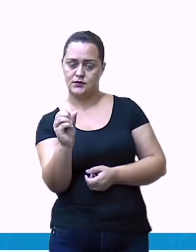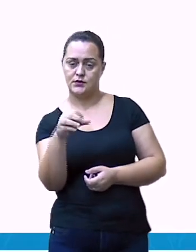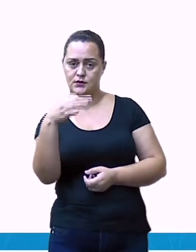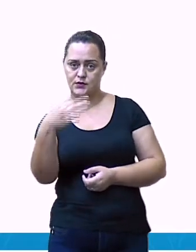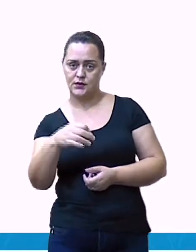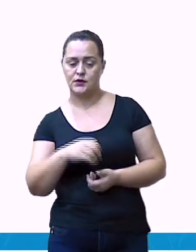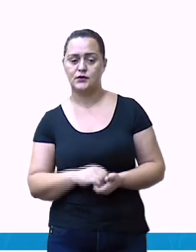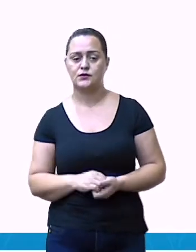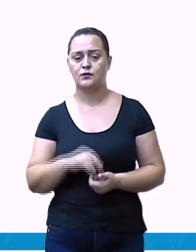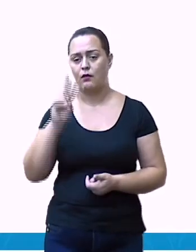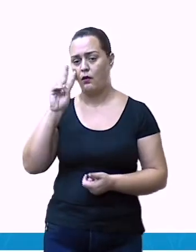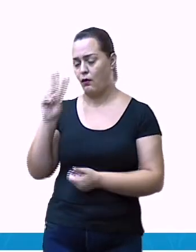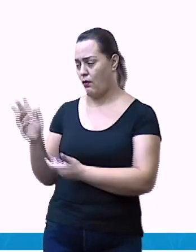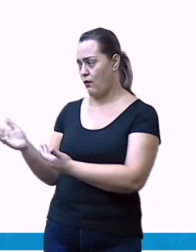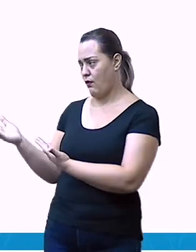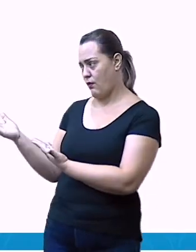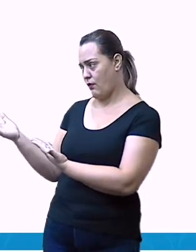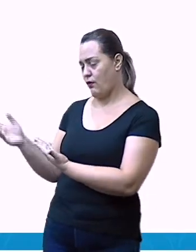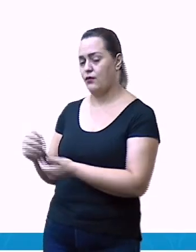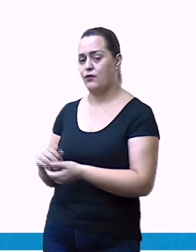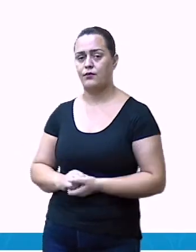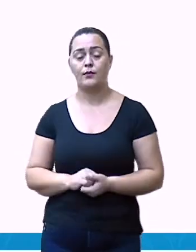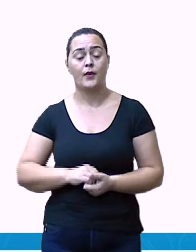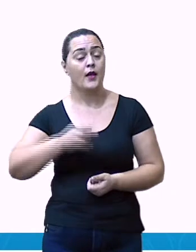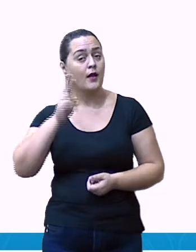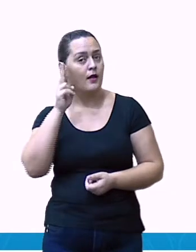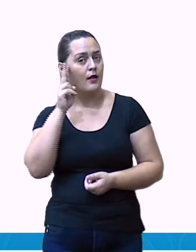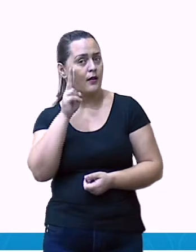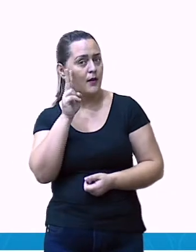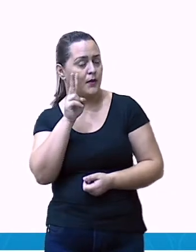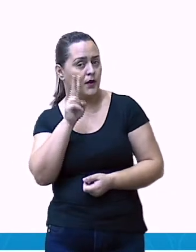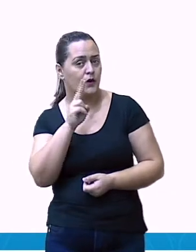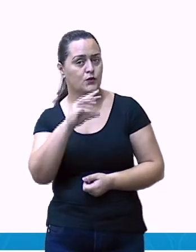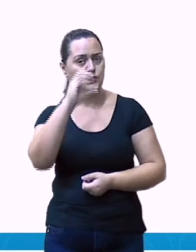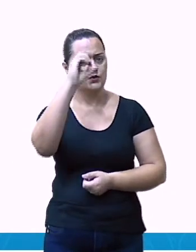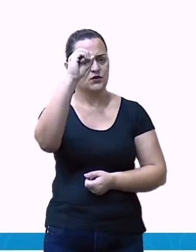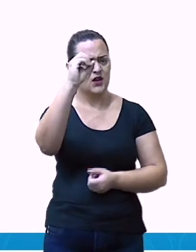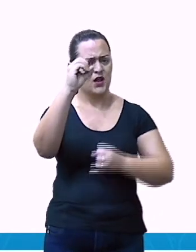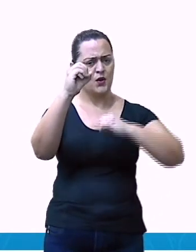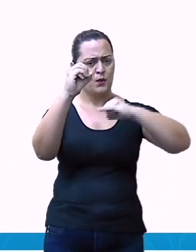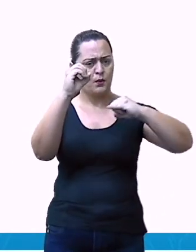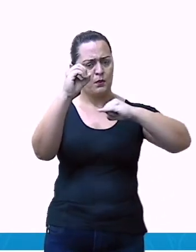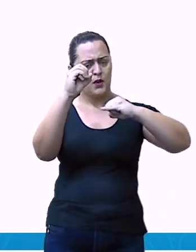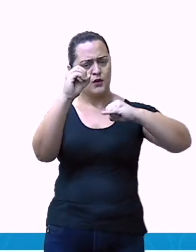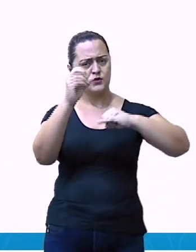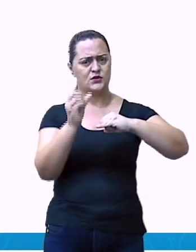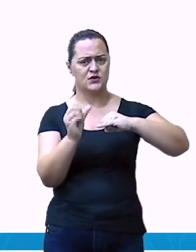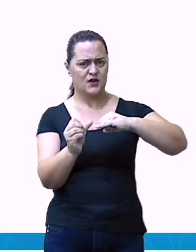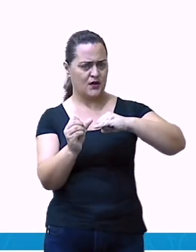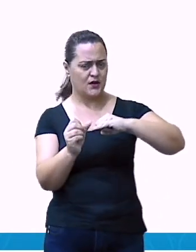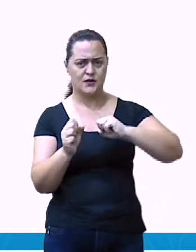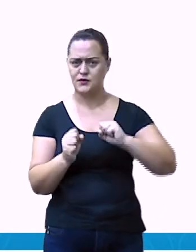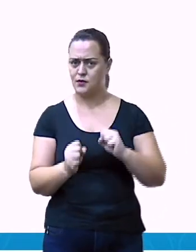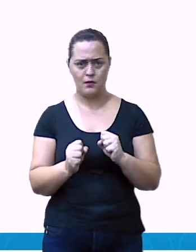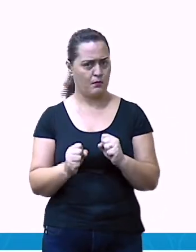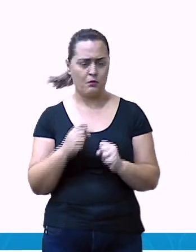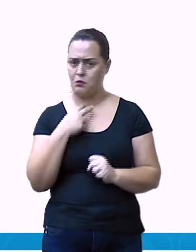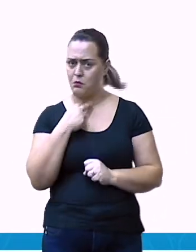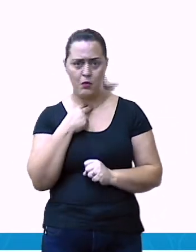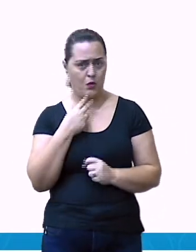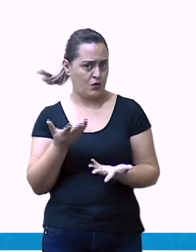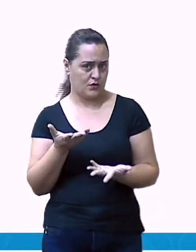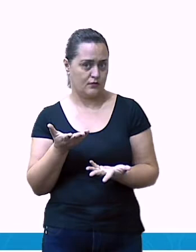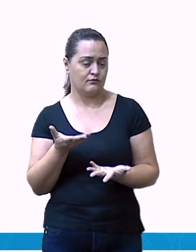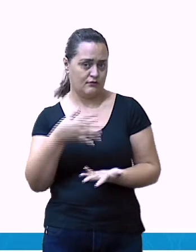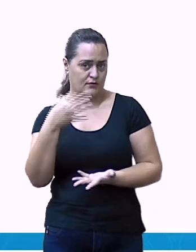9 tira 8, ficou 1. E 0 ali ficou valendo, né? Porque nós pegamos emprestado. O